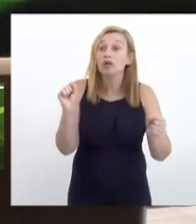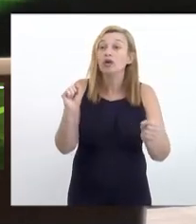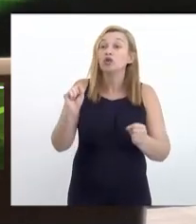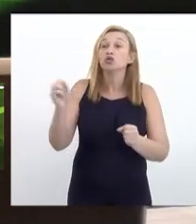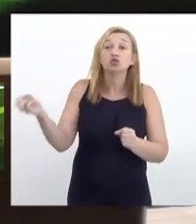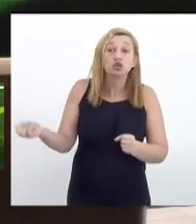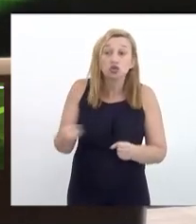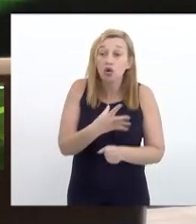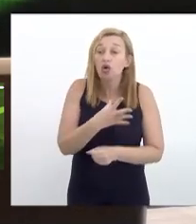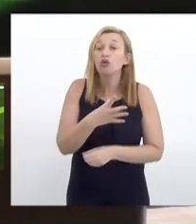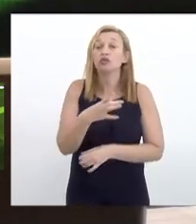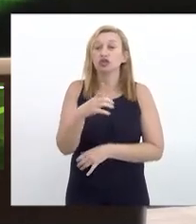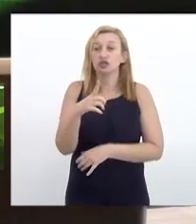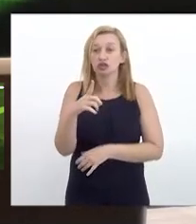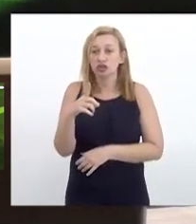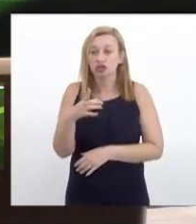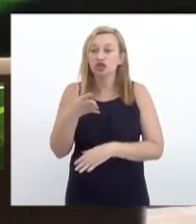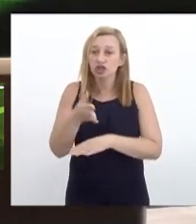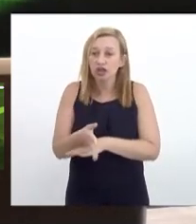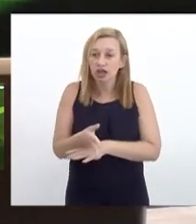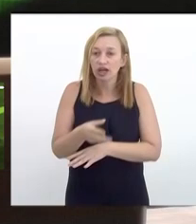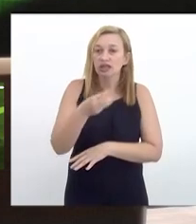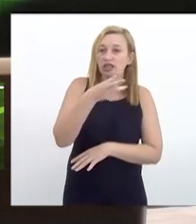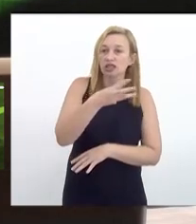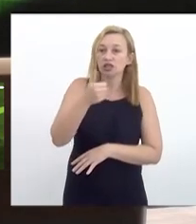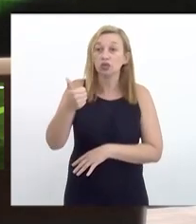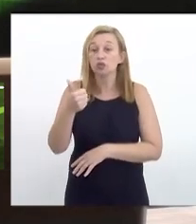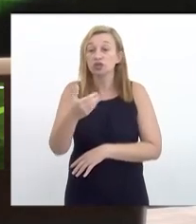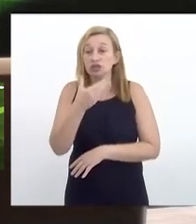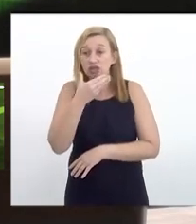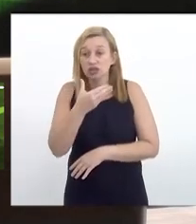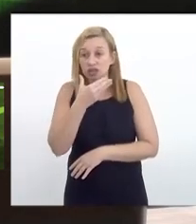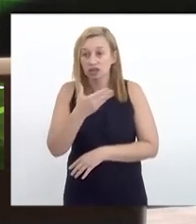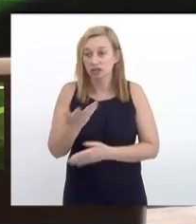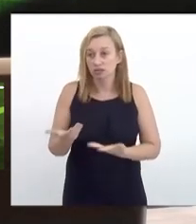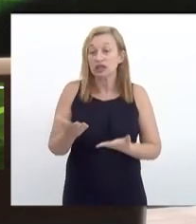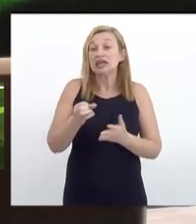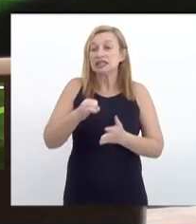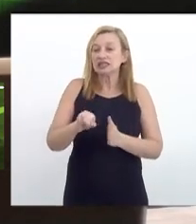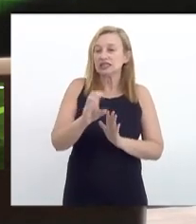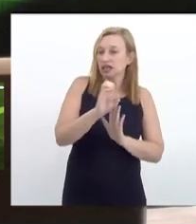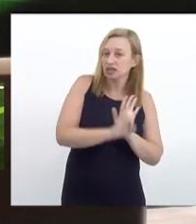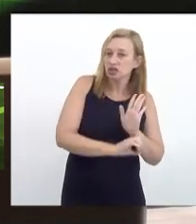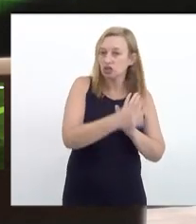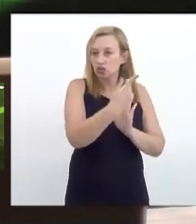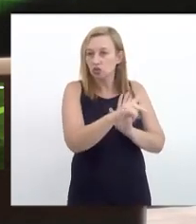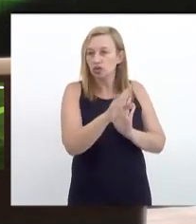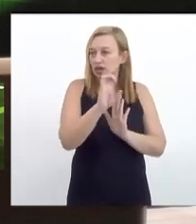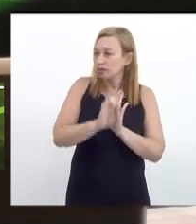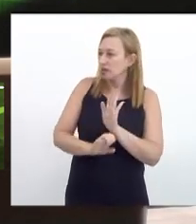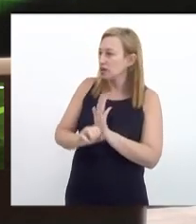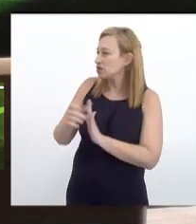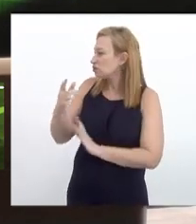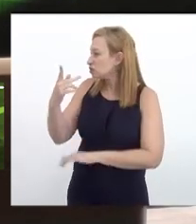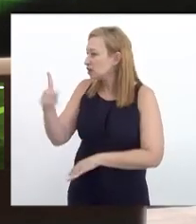vierem Eu entendi Perfeitamente do serviço público A partir de 31 de dezembro Se vai ser na sua emenda Na emenda do João, do José, do André Nós vamos